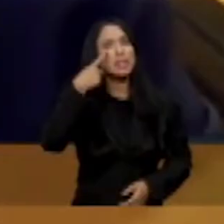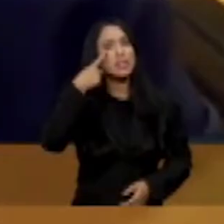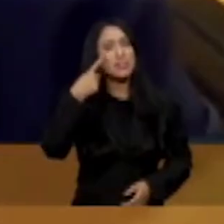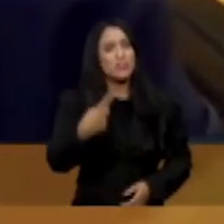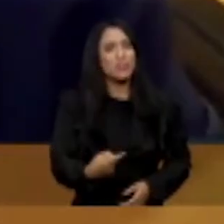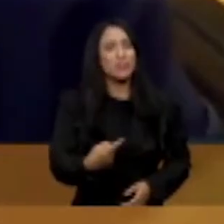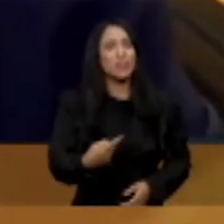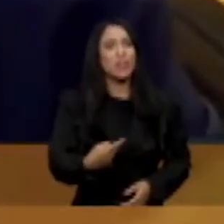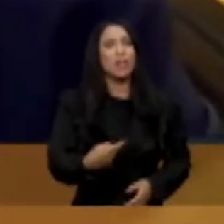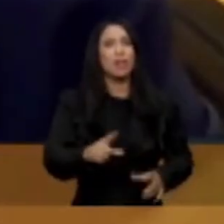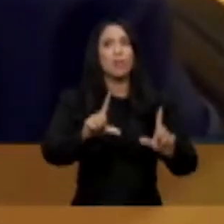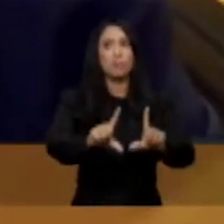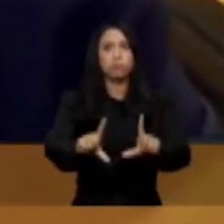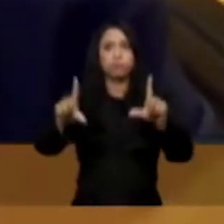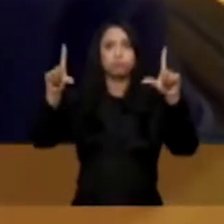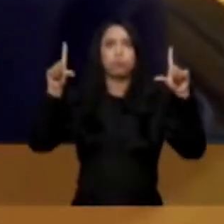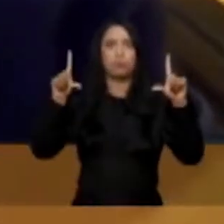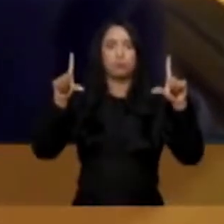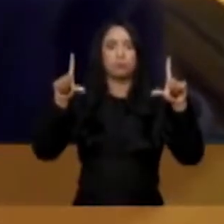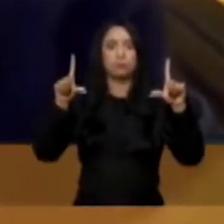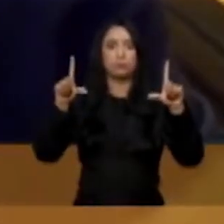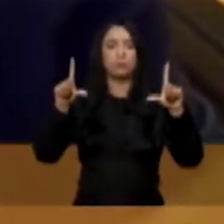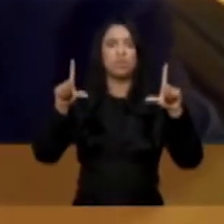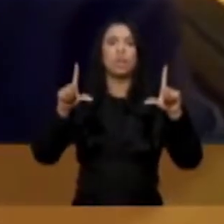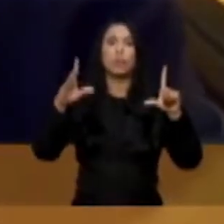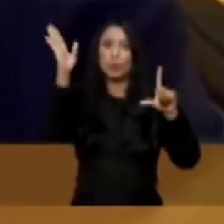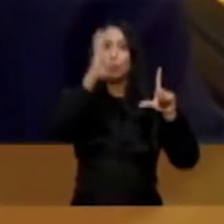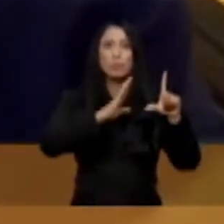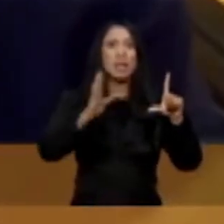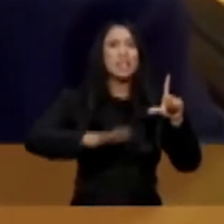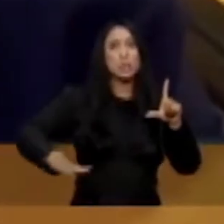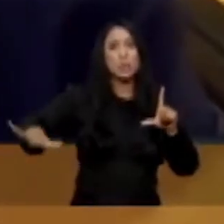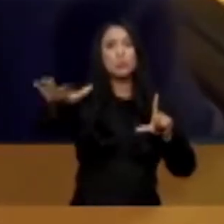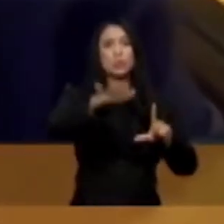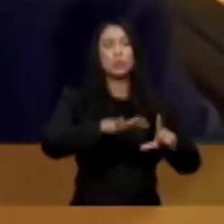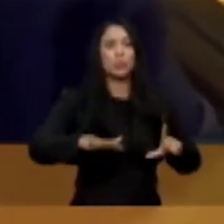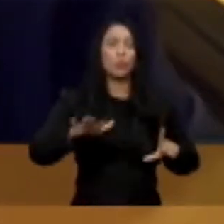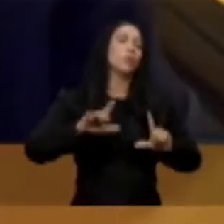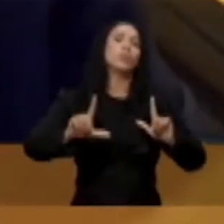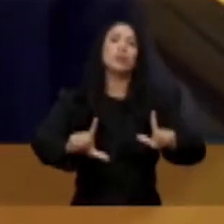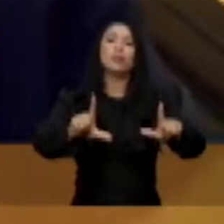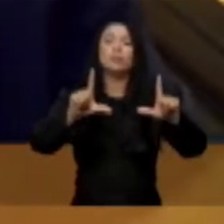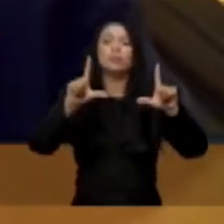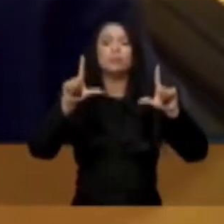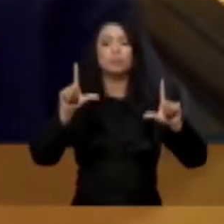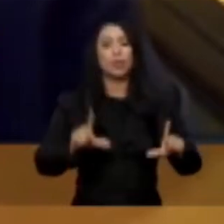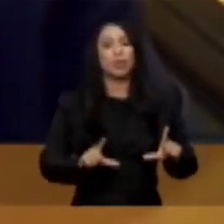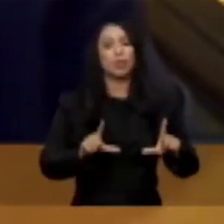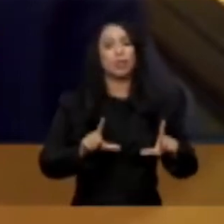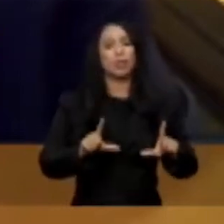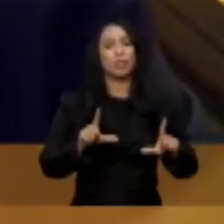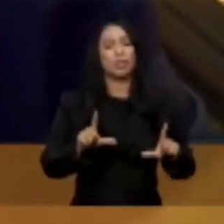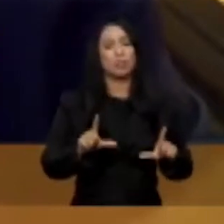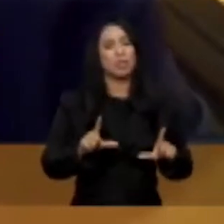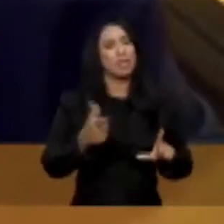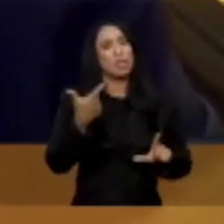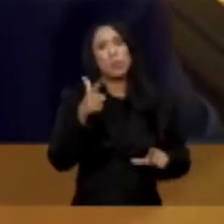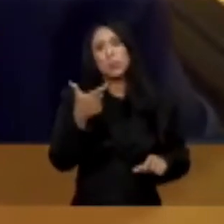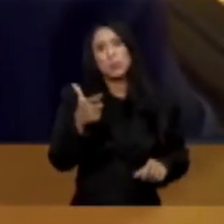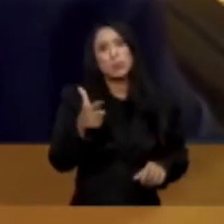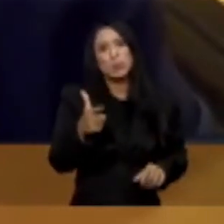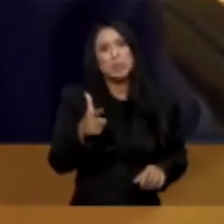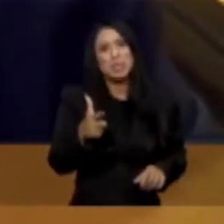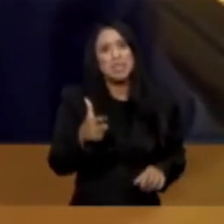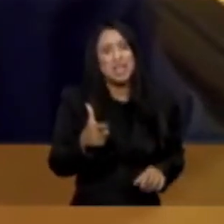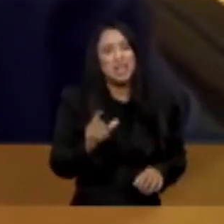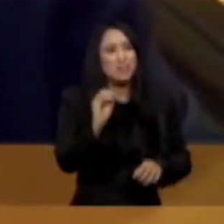de todas as televisões do Brasil um programa muito pouco cuidadoso, muito